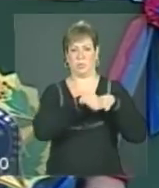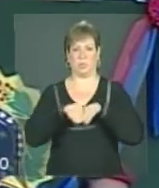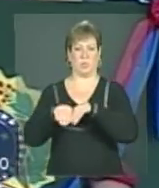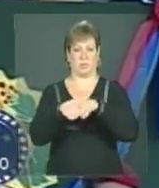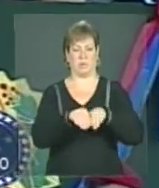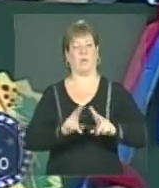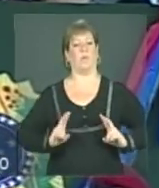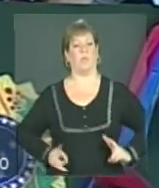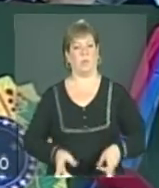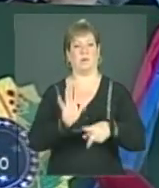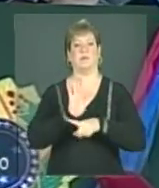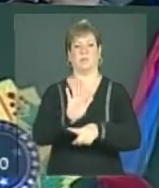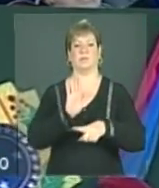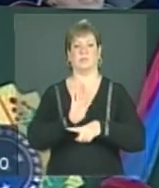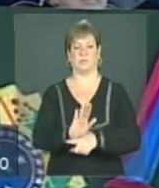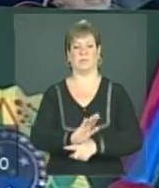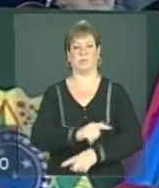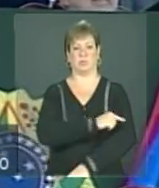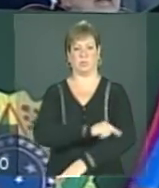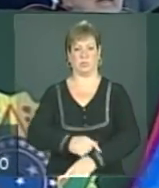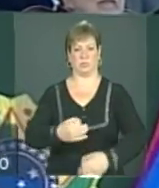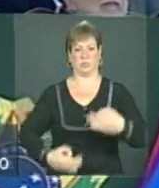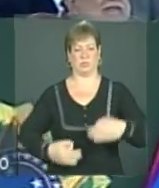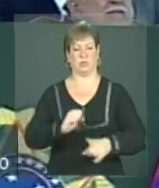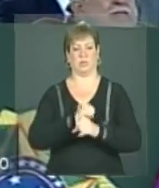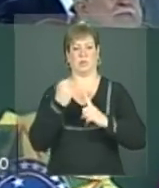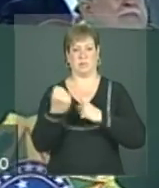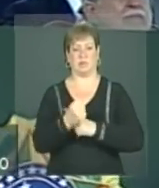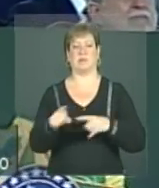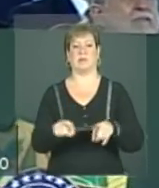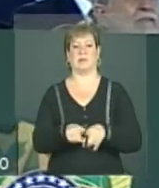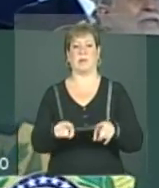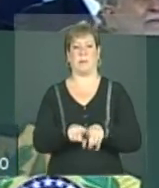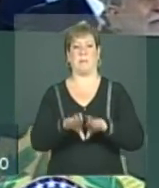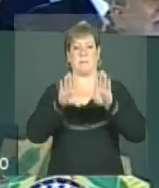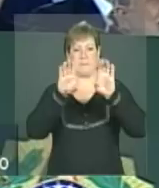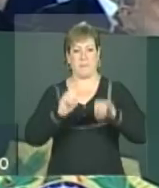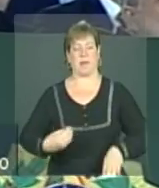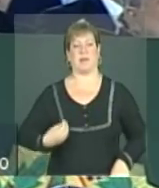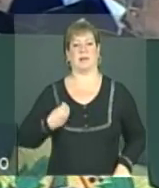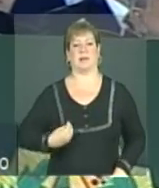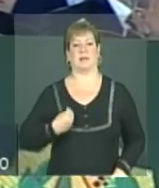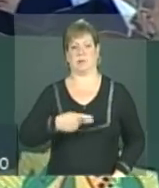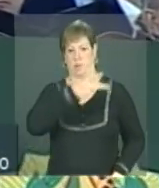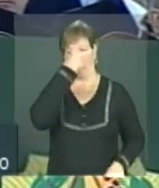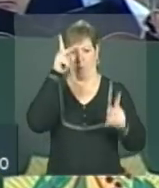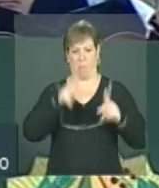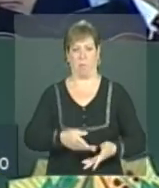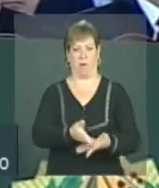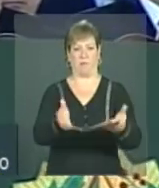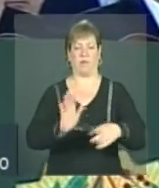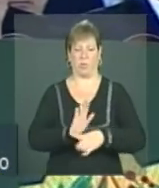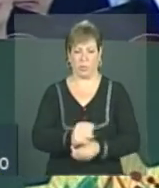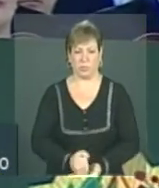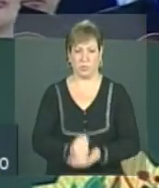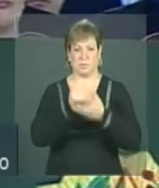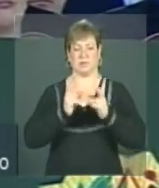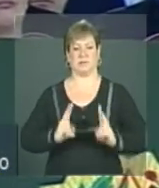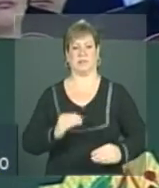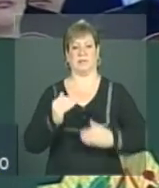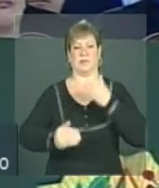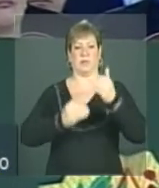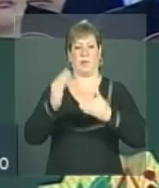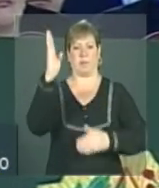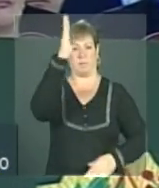contribuindo permanentemente com a justiça social e com o bem-estar do nosso povo e colaborando decisivamente para a construção